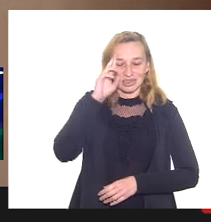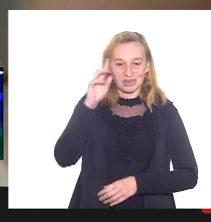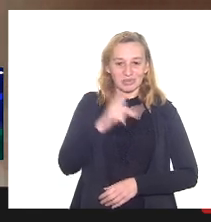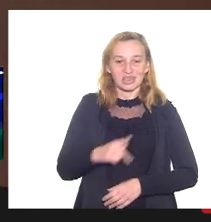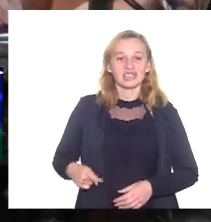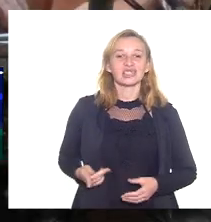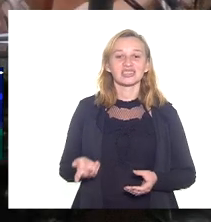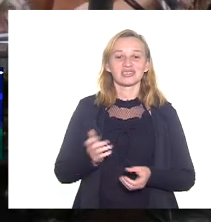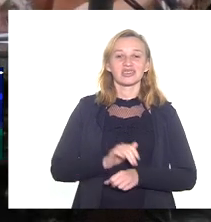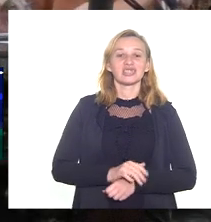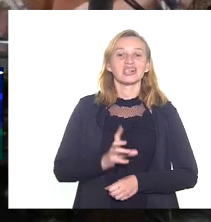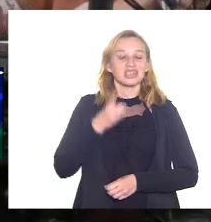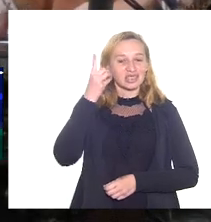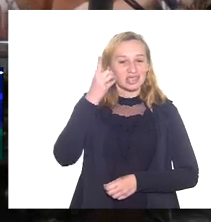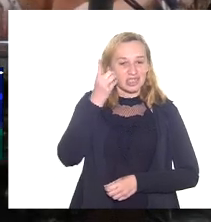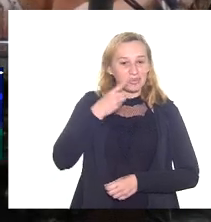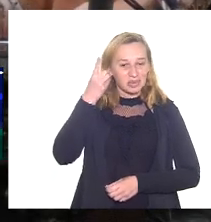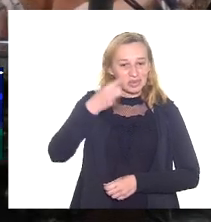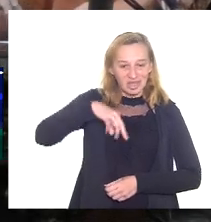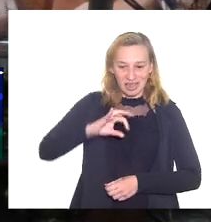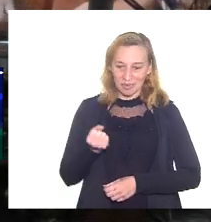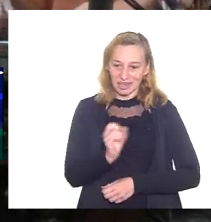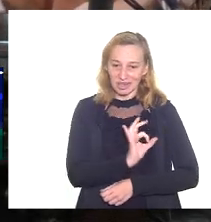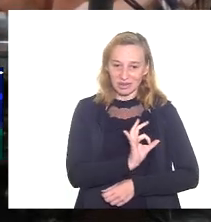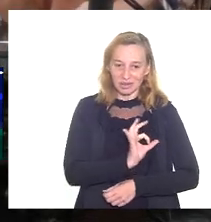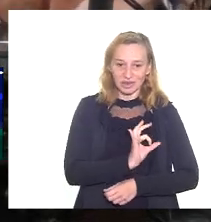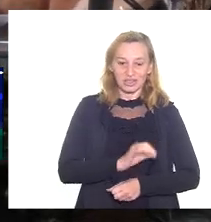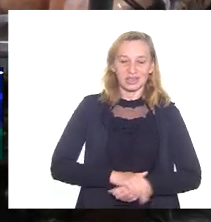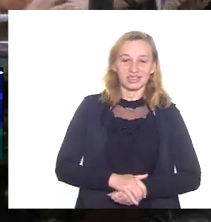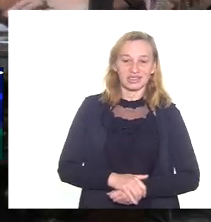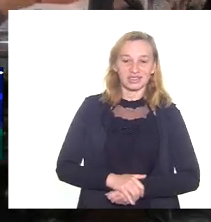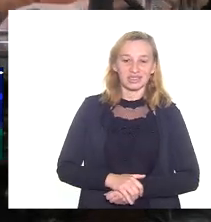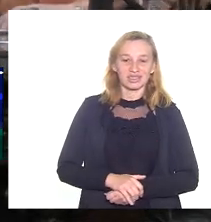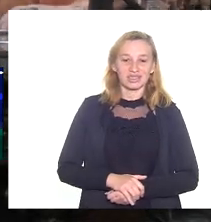grupo. Deputada Marta Rocha.